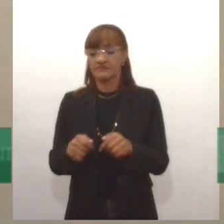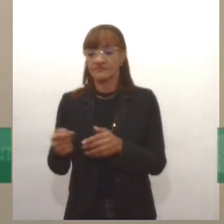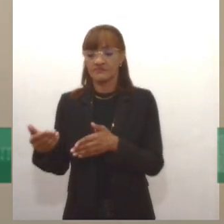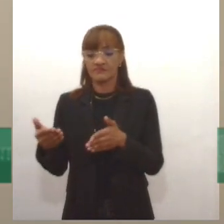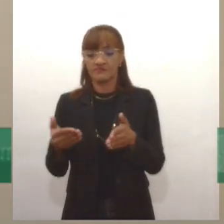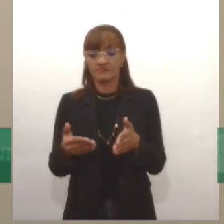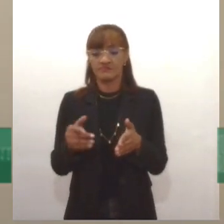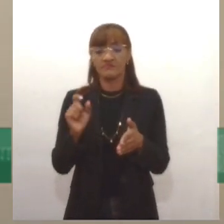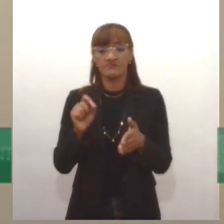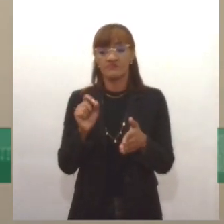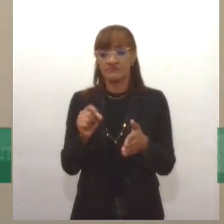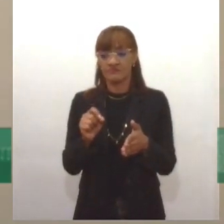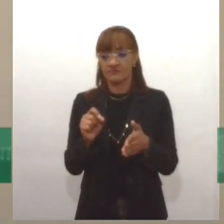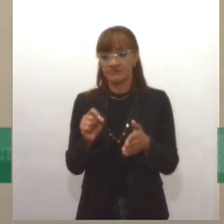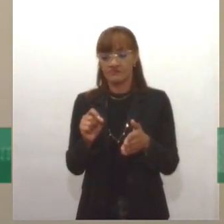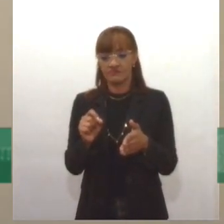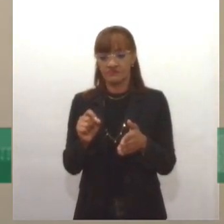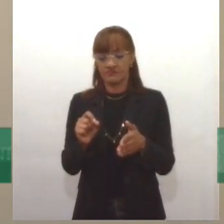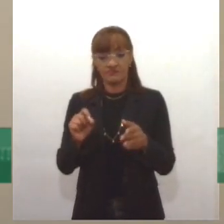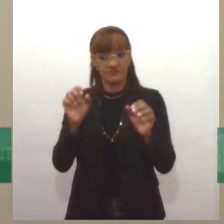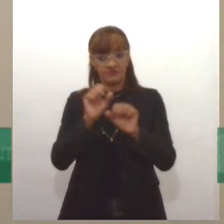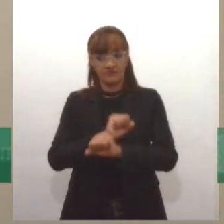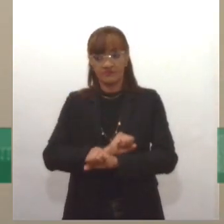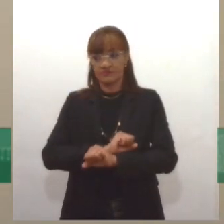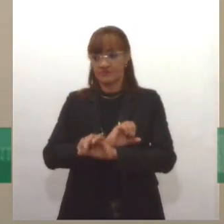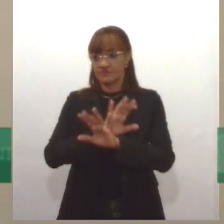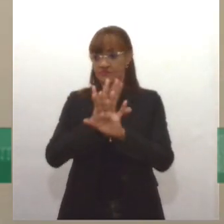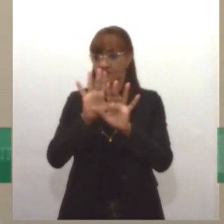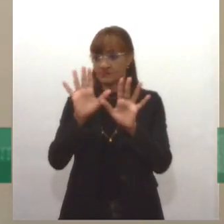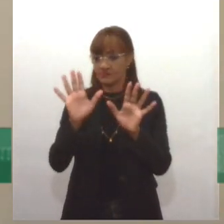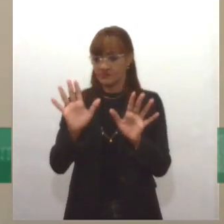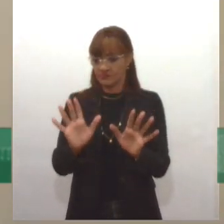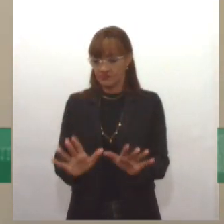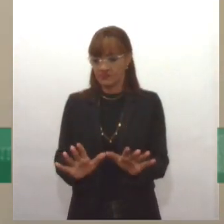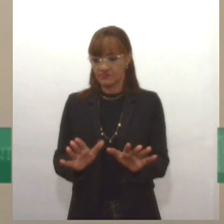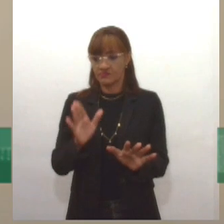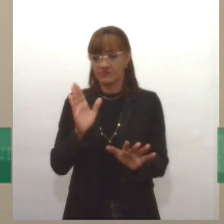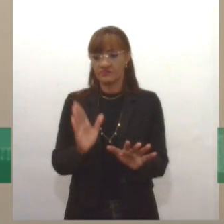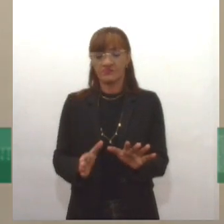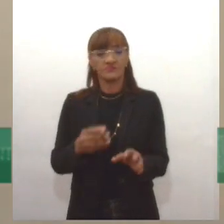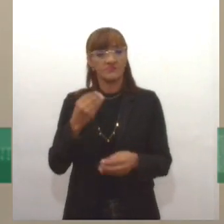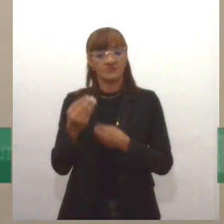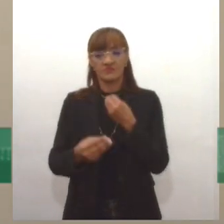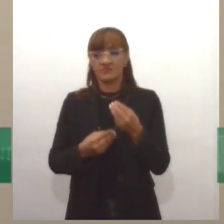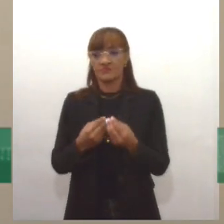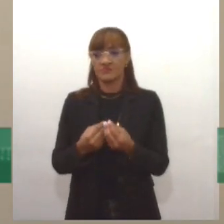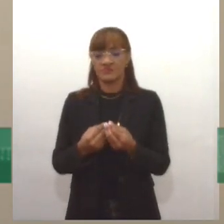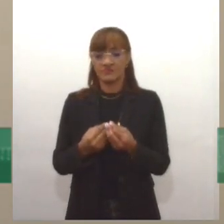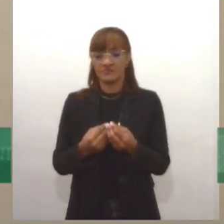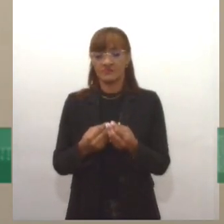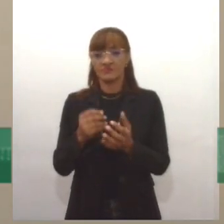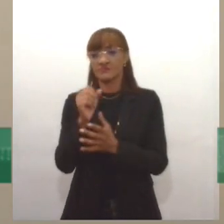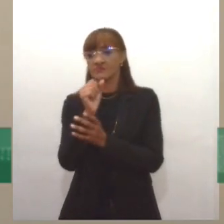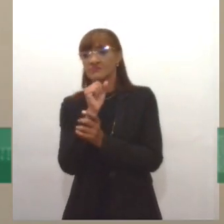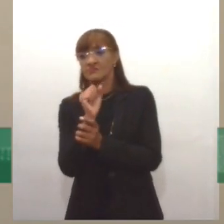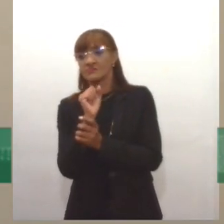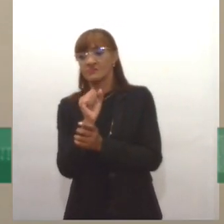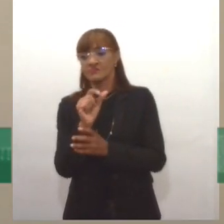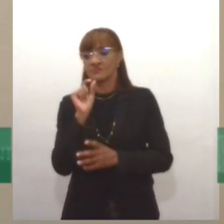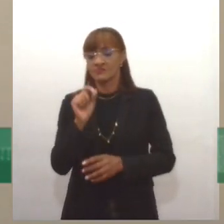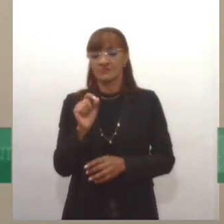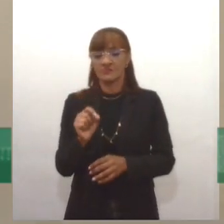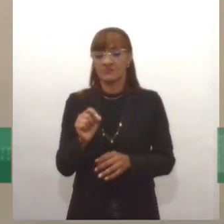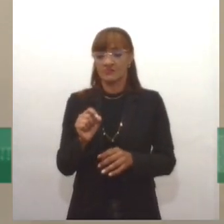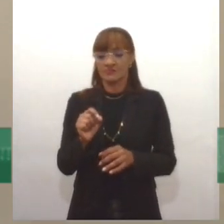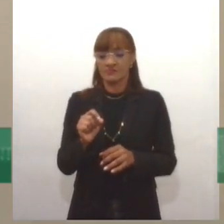deixar bem claro e dar uma orientação, conferindo, portanto, uma segurança jurídica de que aqueles serviços que são da atividade